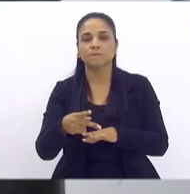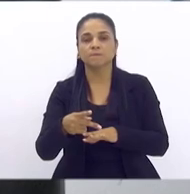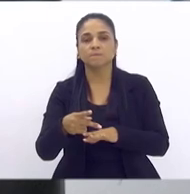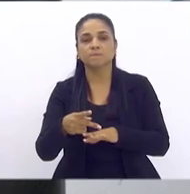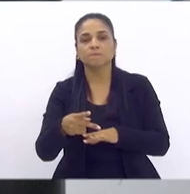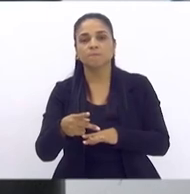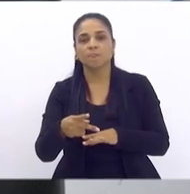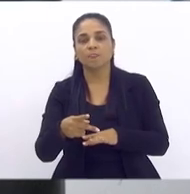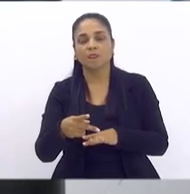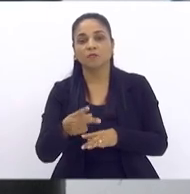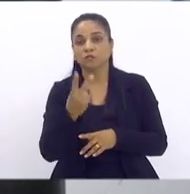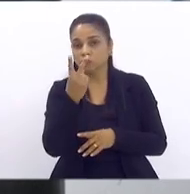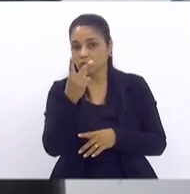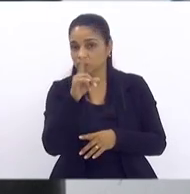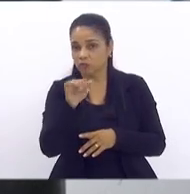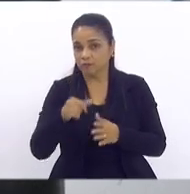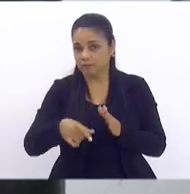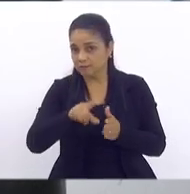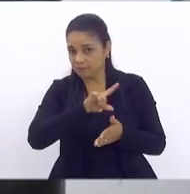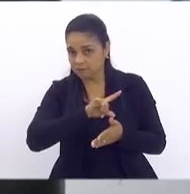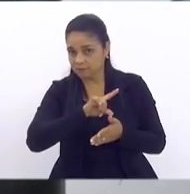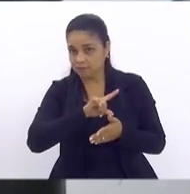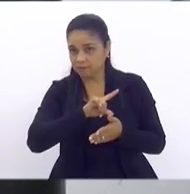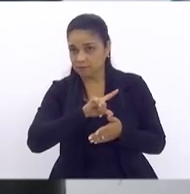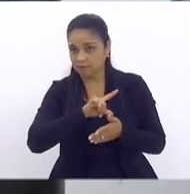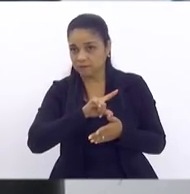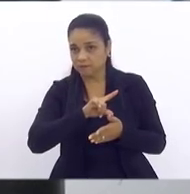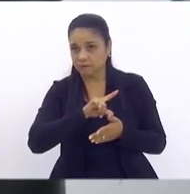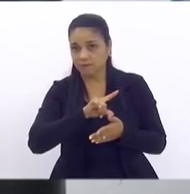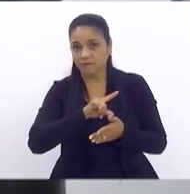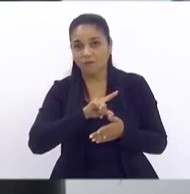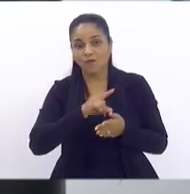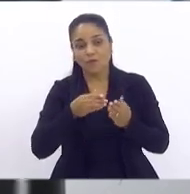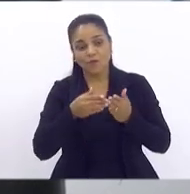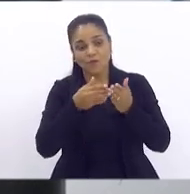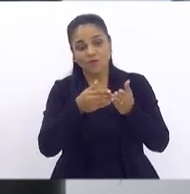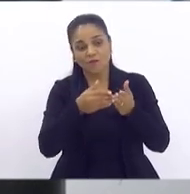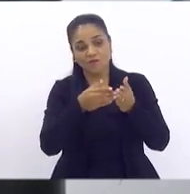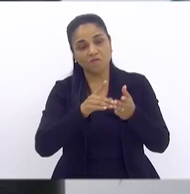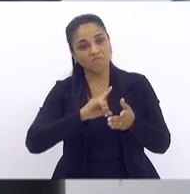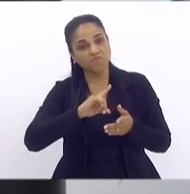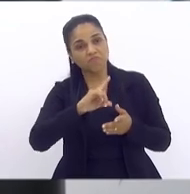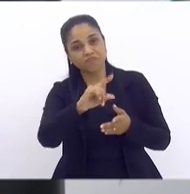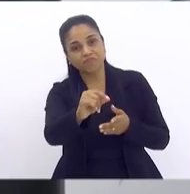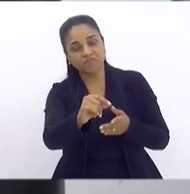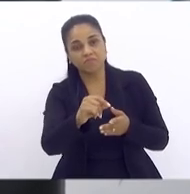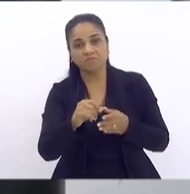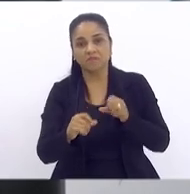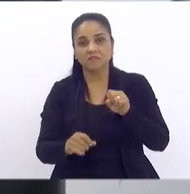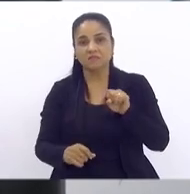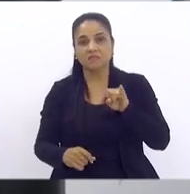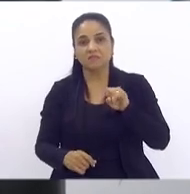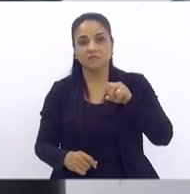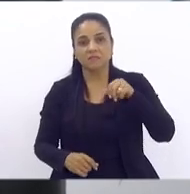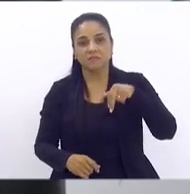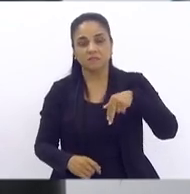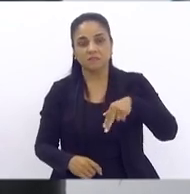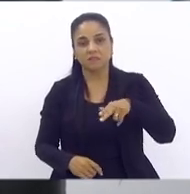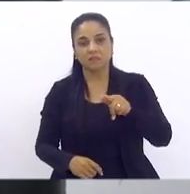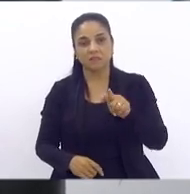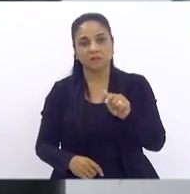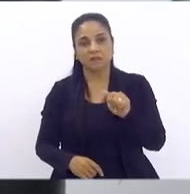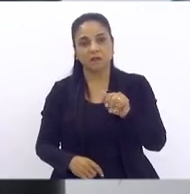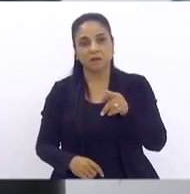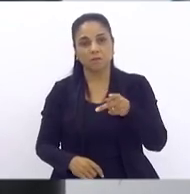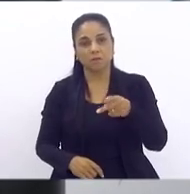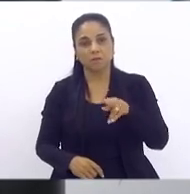Valdeci, 2 dias antes, o navio foi para embora para Singapura. E a Assembleia Legislativa, enquanto com a Marinha, não teve oportunidade de fazer a vistoria,